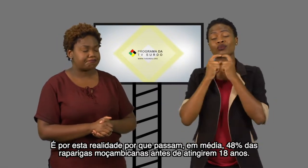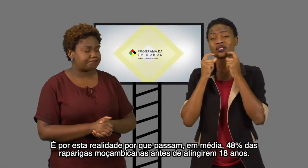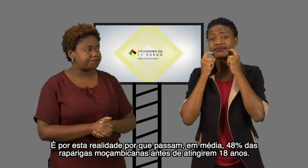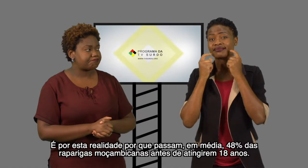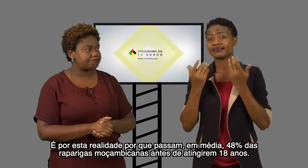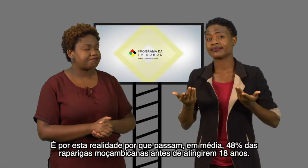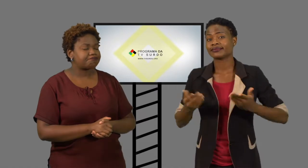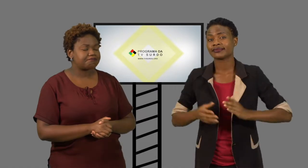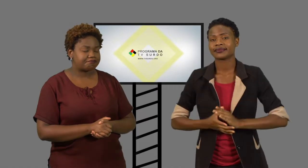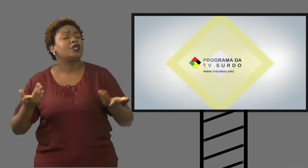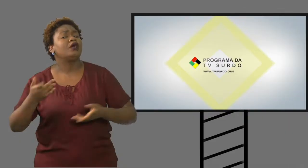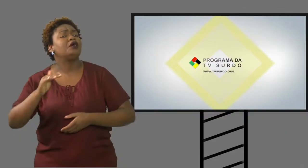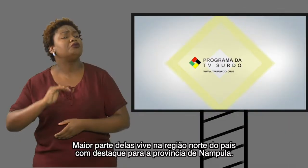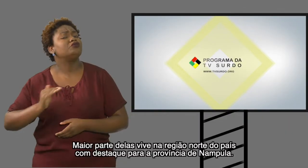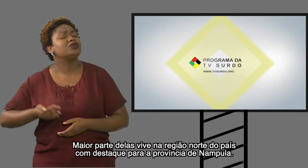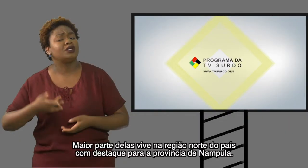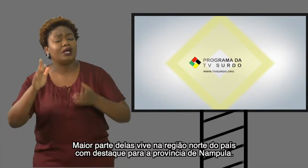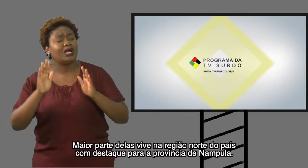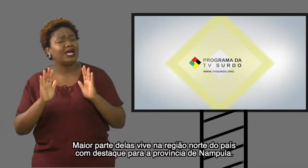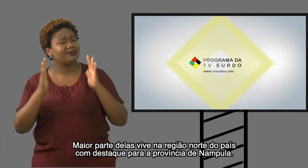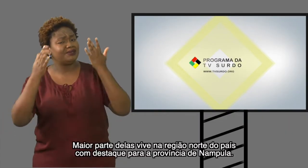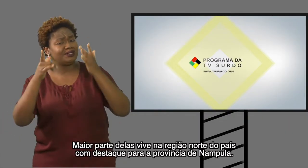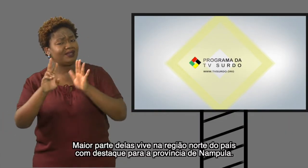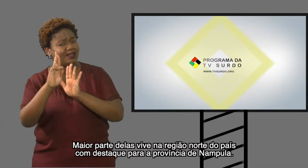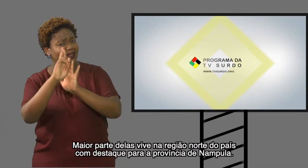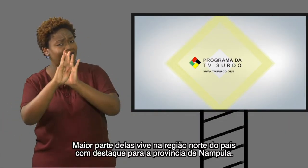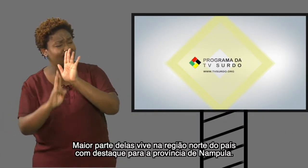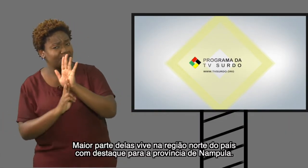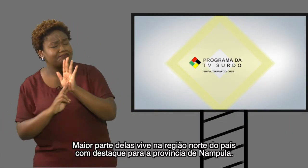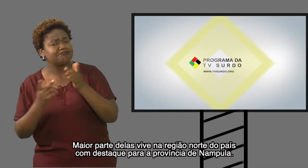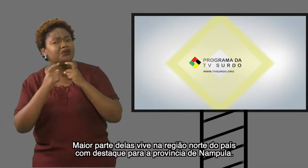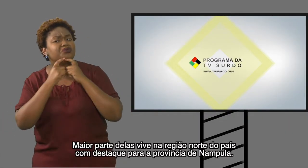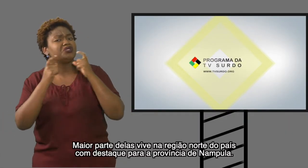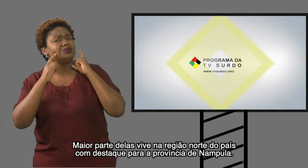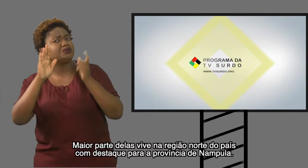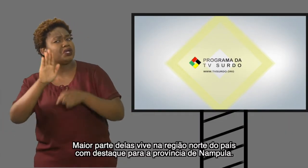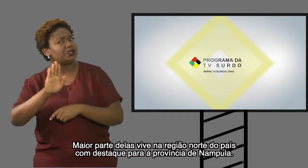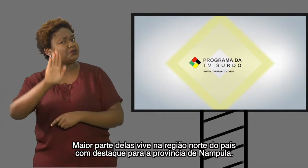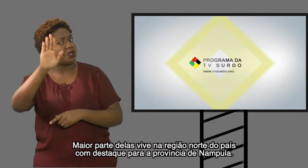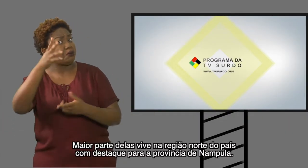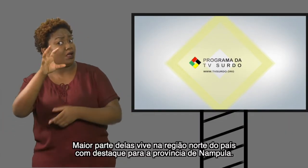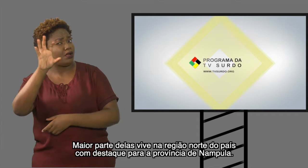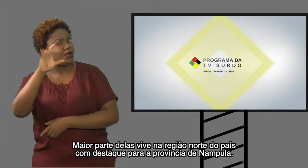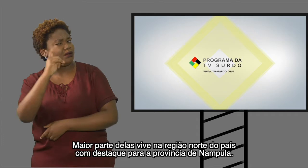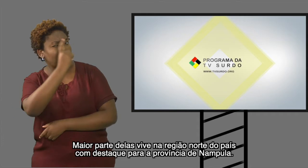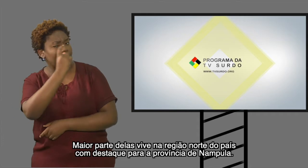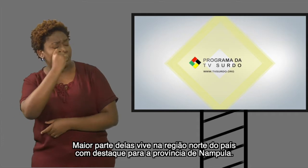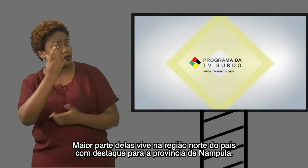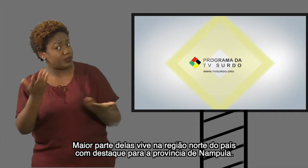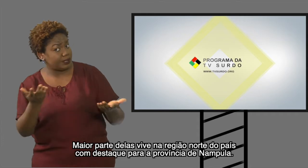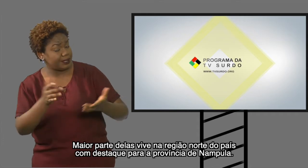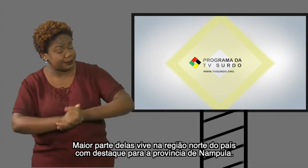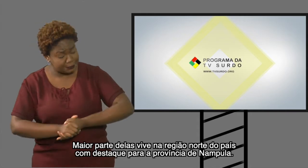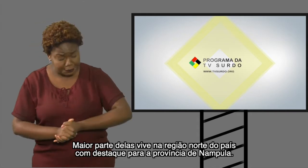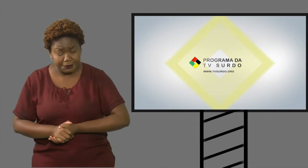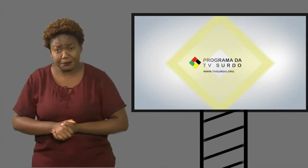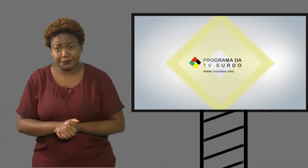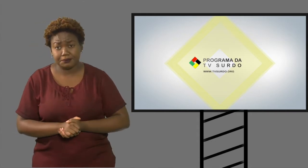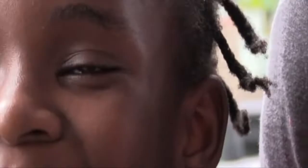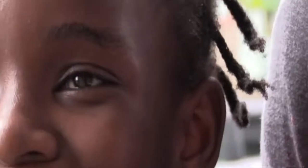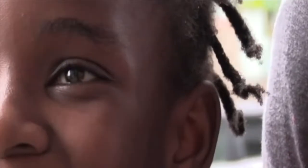anos. Maior parte delas vive na região norte do país, com destaque para a província de